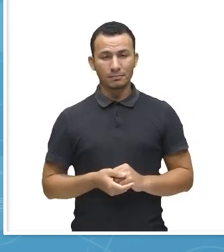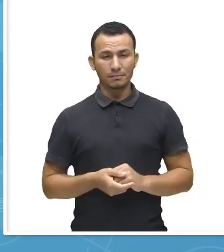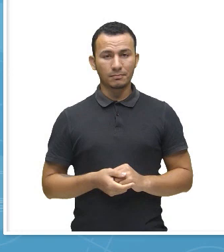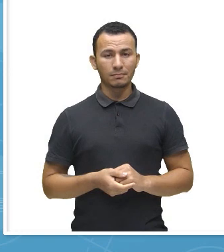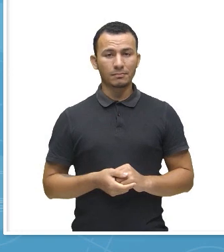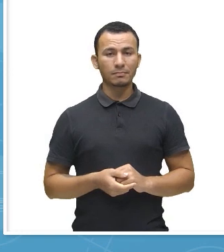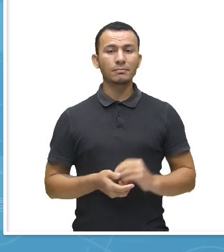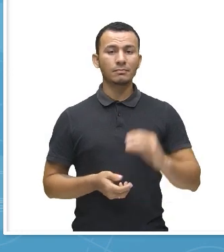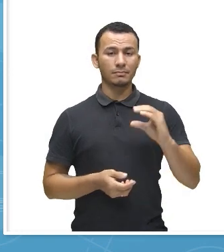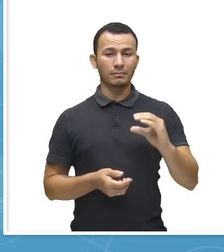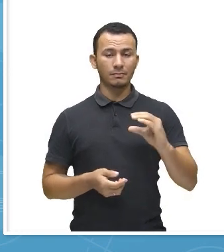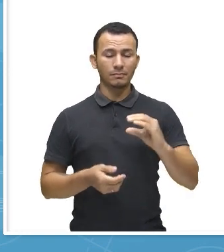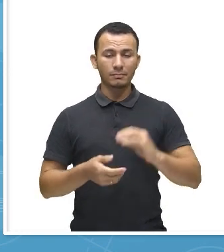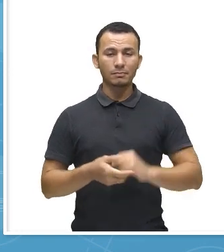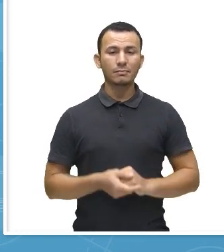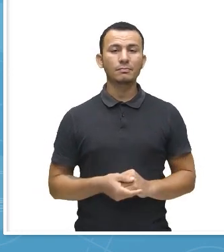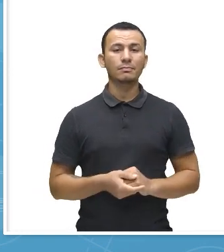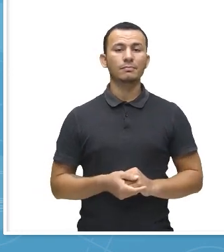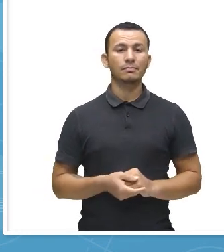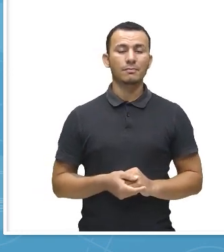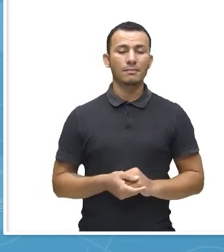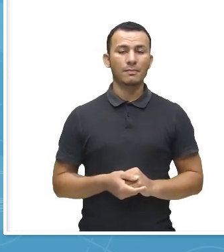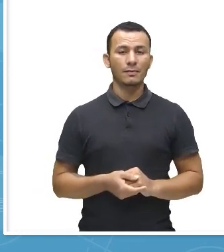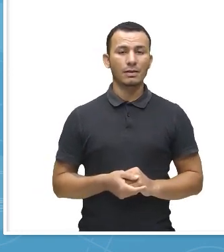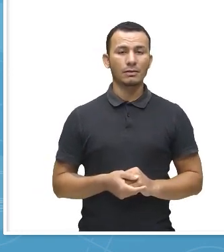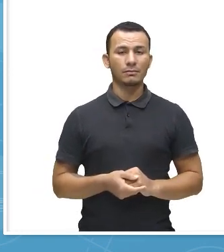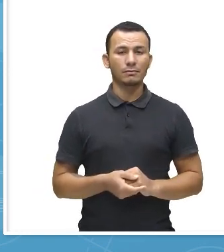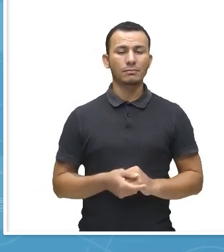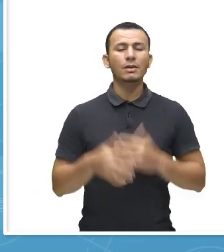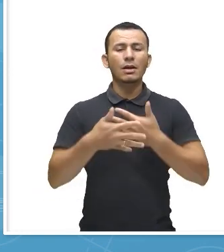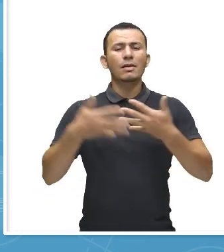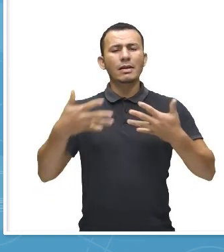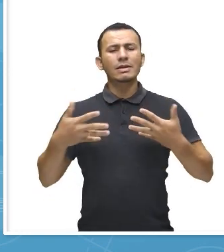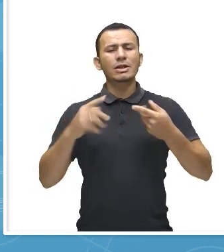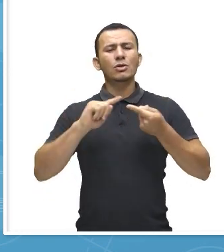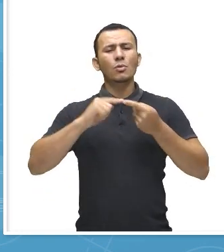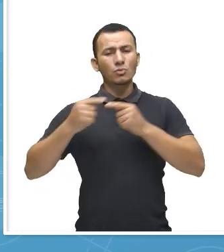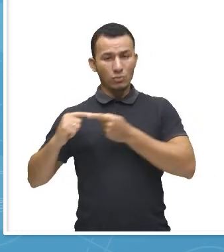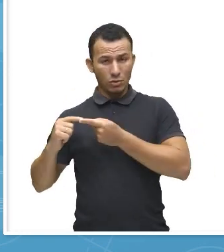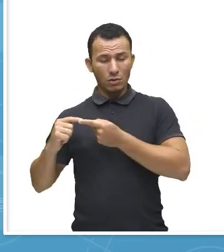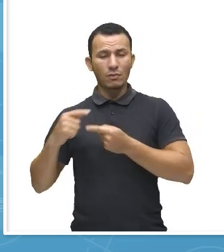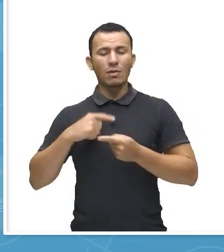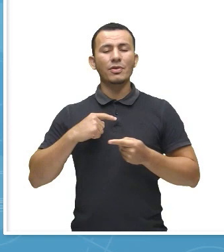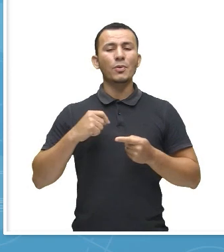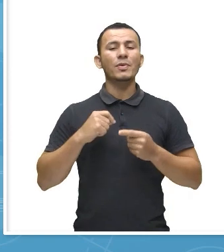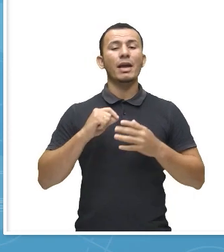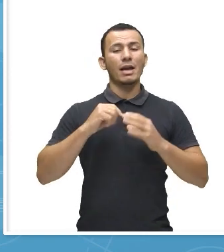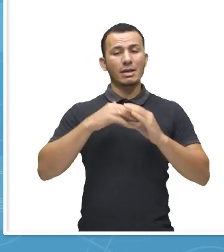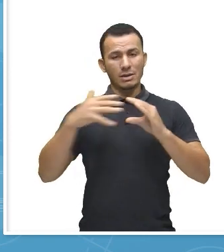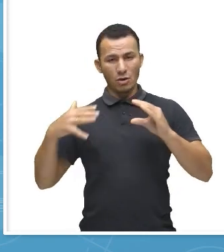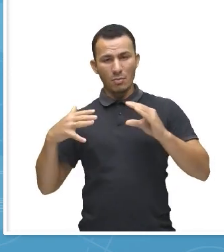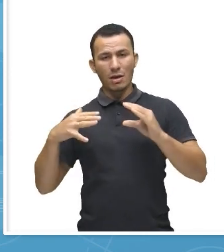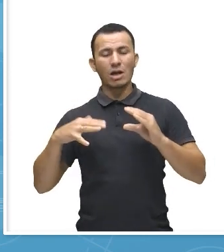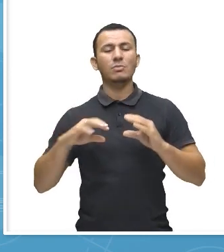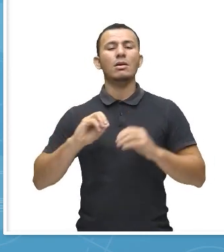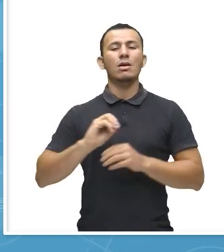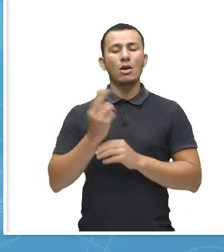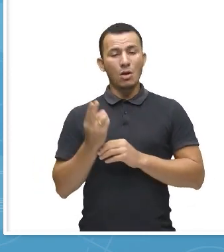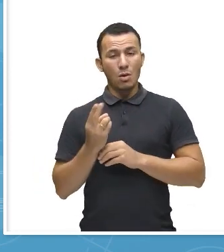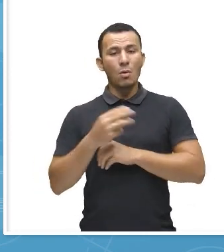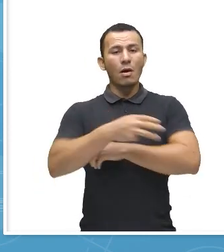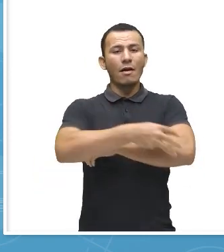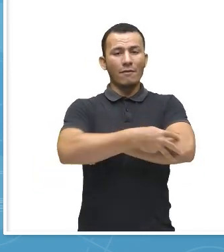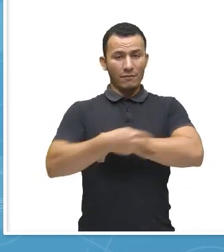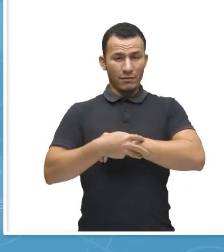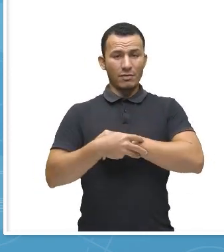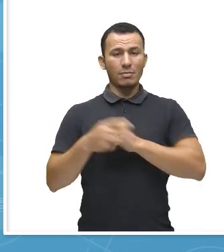gente não perder muito tempo, daqui a pouco a gente olha o gabarito. Encontramos no tecido conjuntivo o citoplasma ou as fibras proteicas? As fibras proteicas, né?